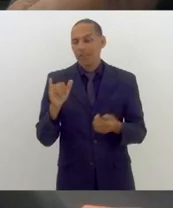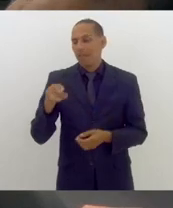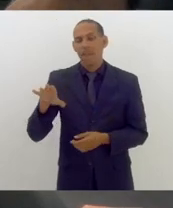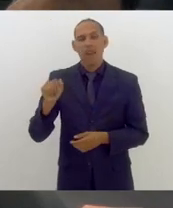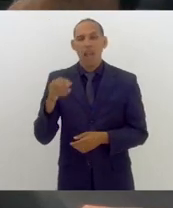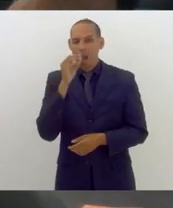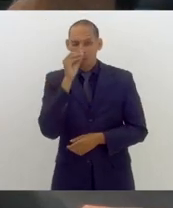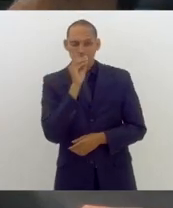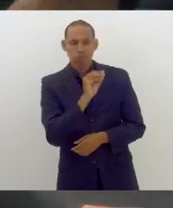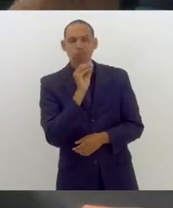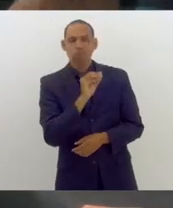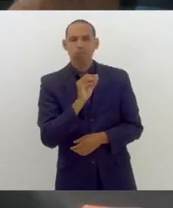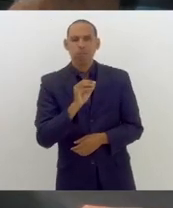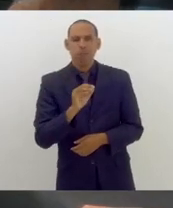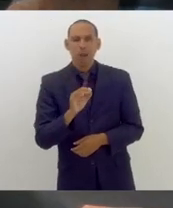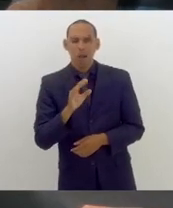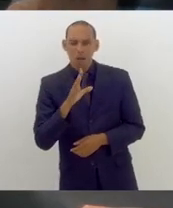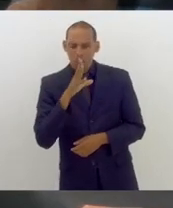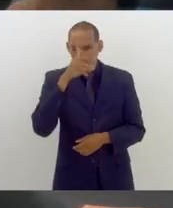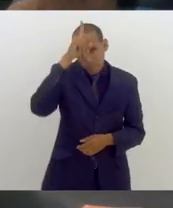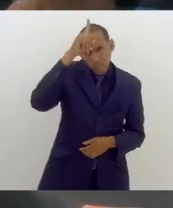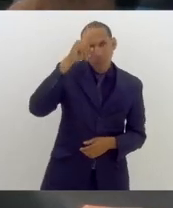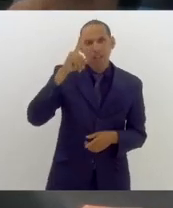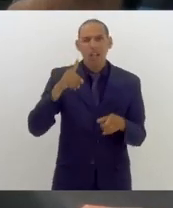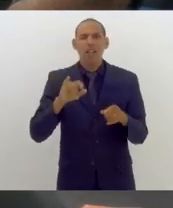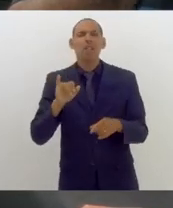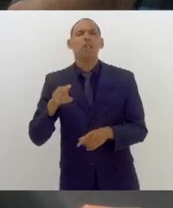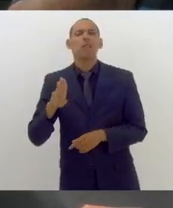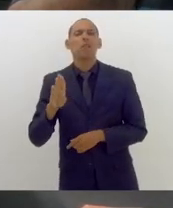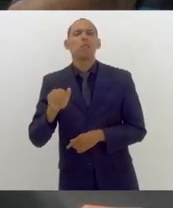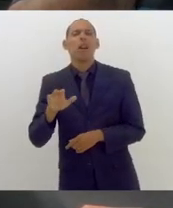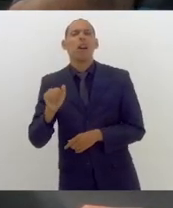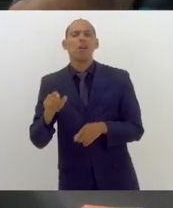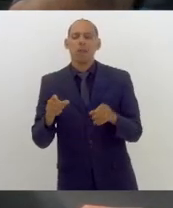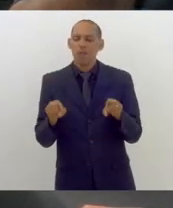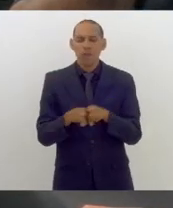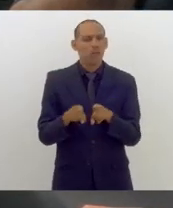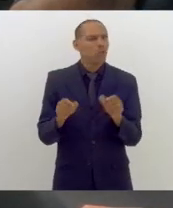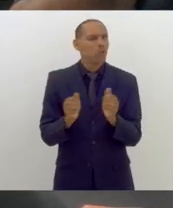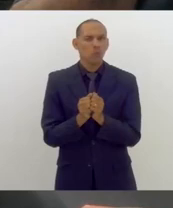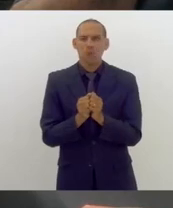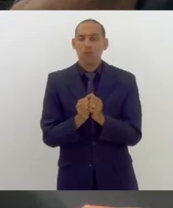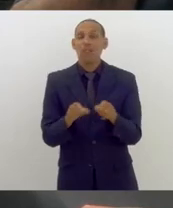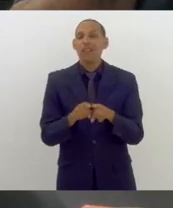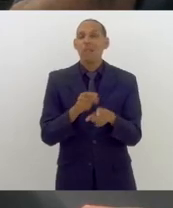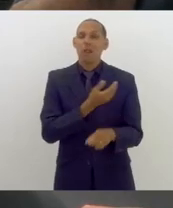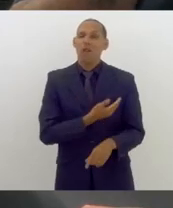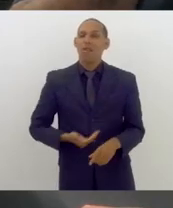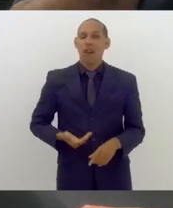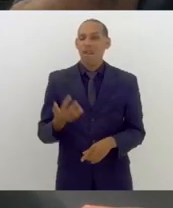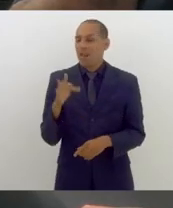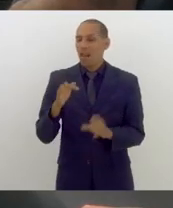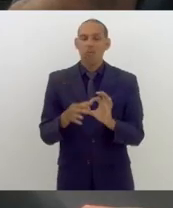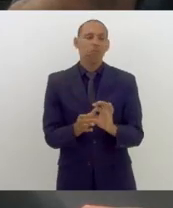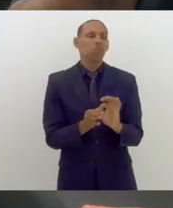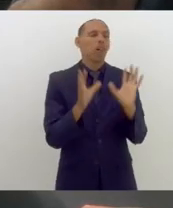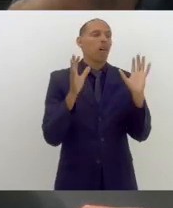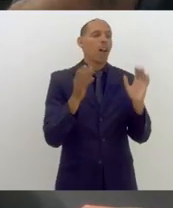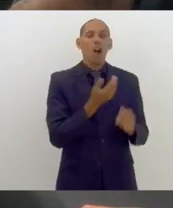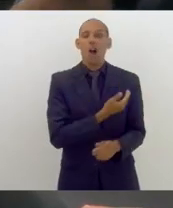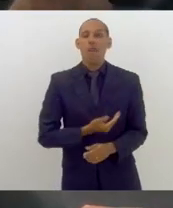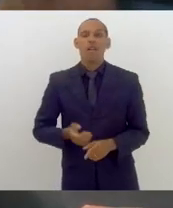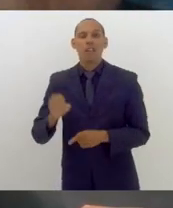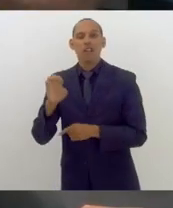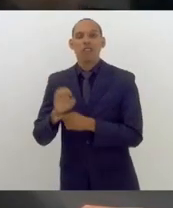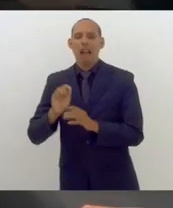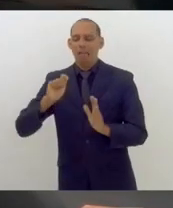constante e bama nem se fala governo federal que autoriza o governo do